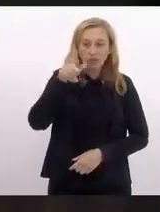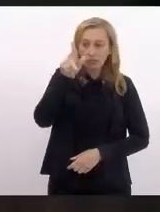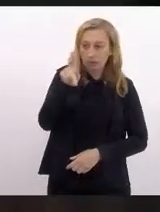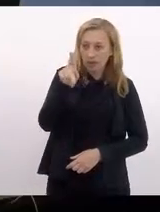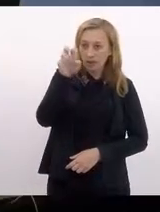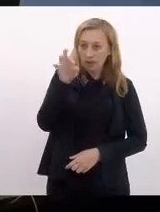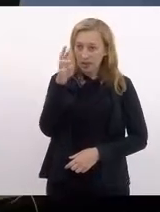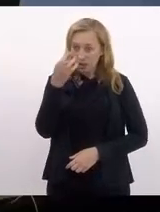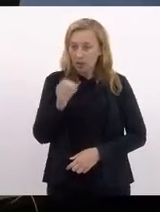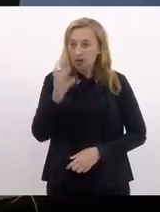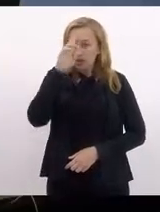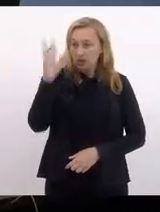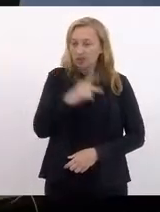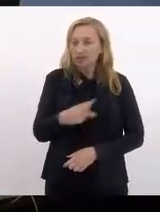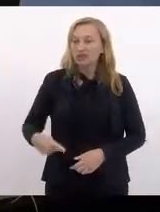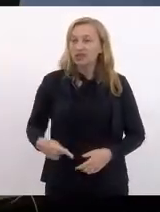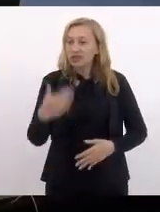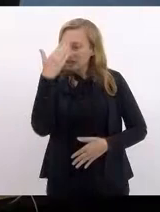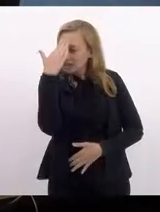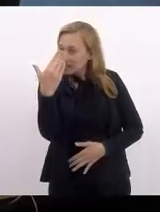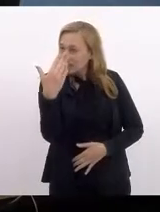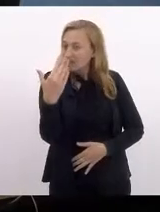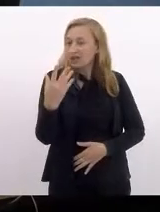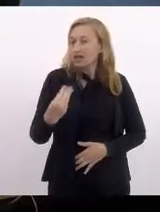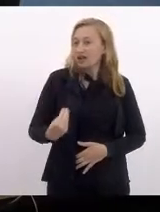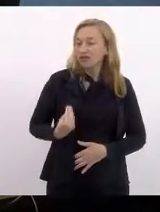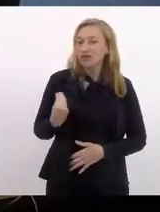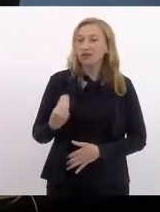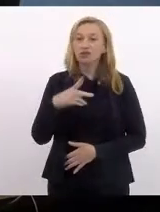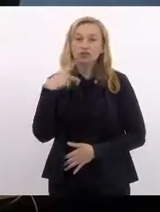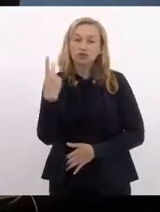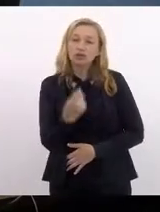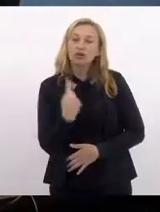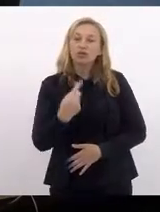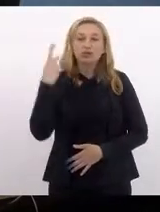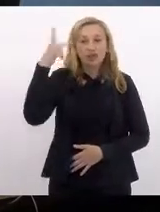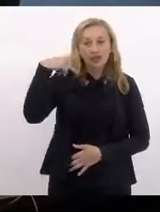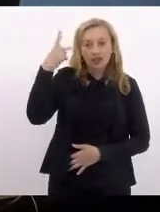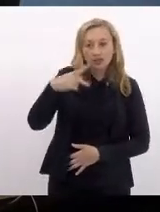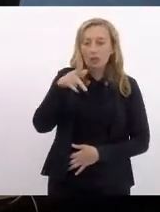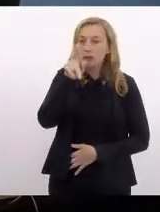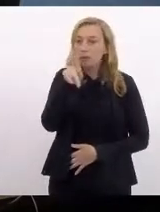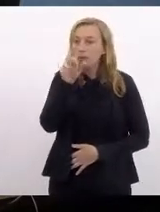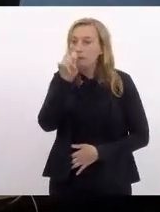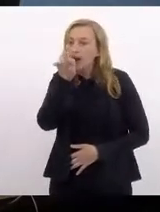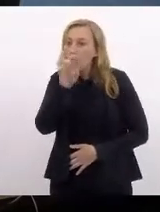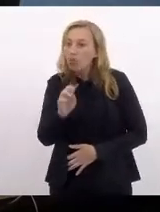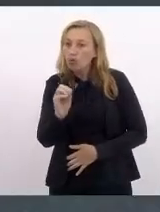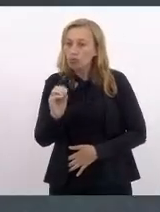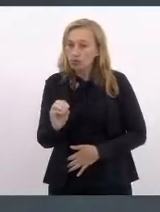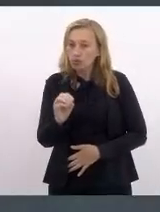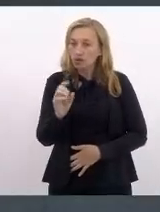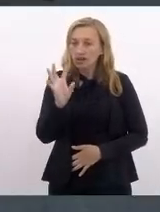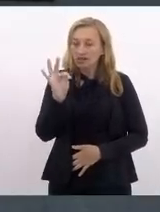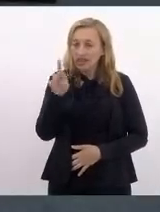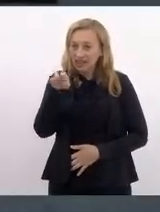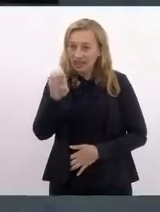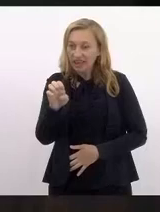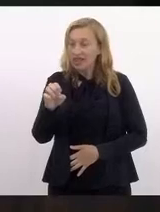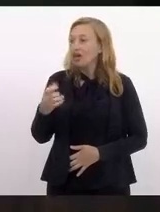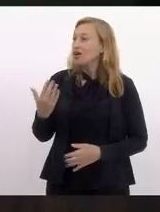brazão Presidente Quero agradecer sua presença eu do nosso vereador de Paulo de frontem tá Ernesto da Cedae aqui tá